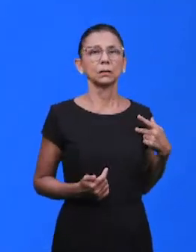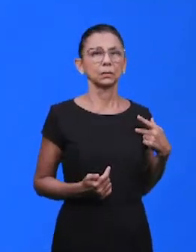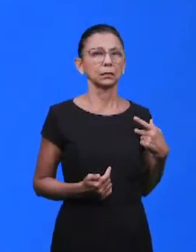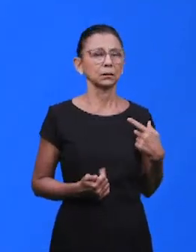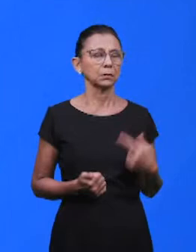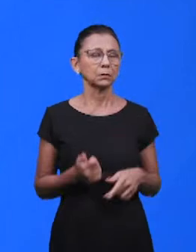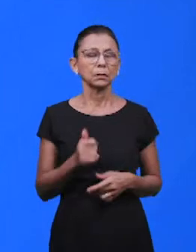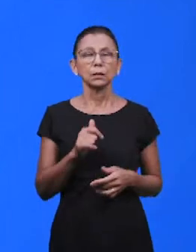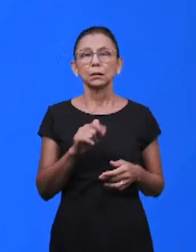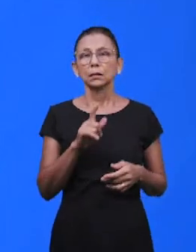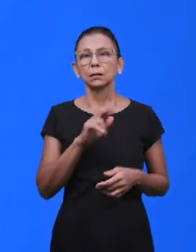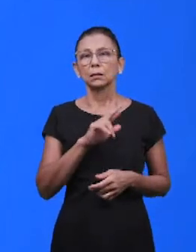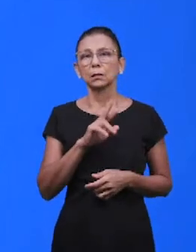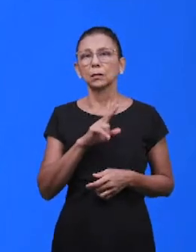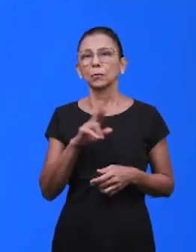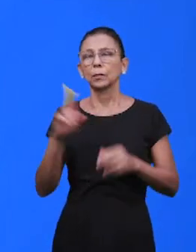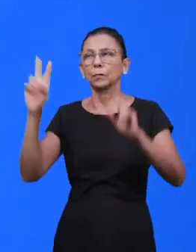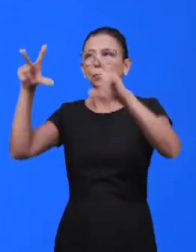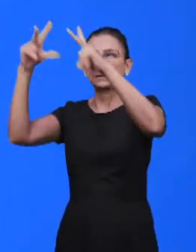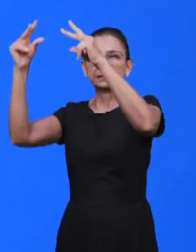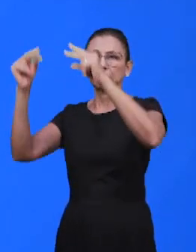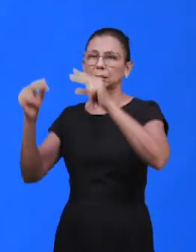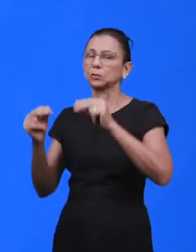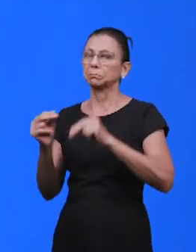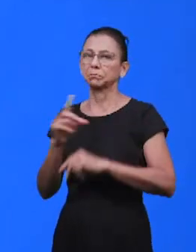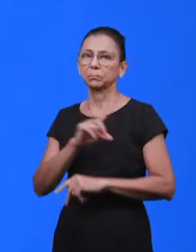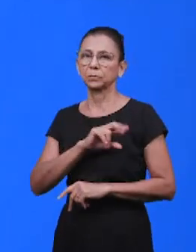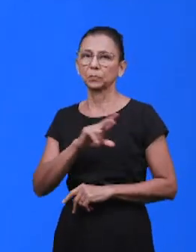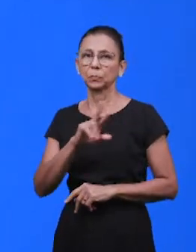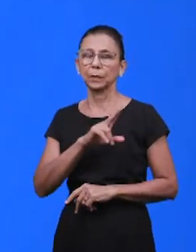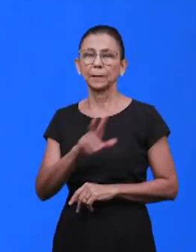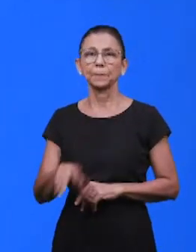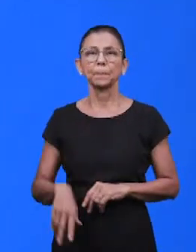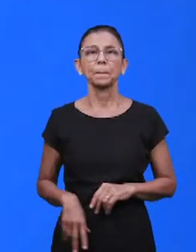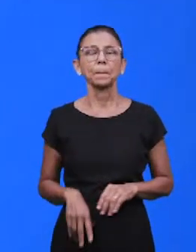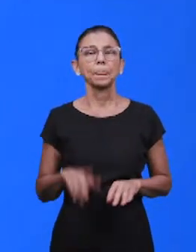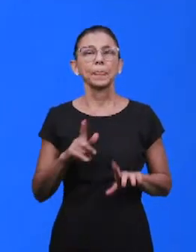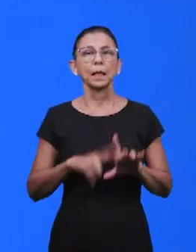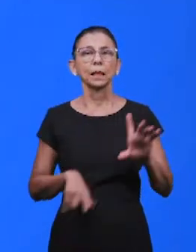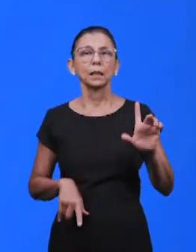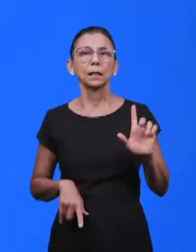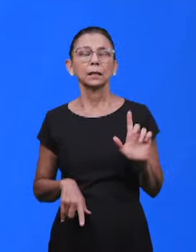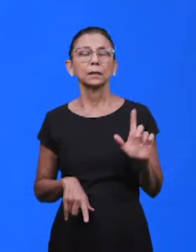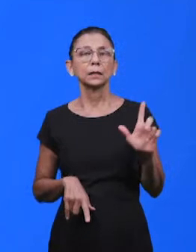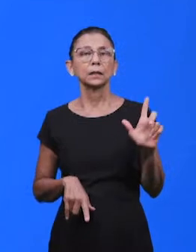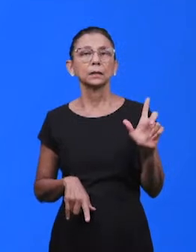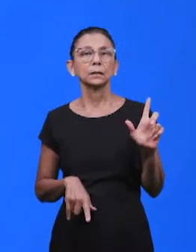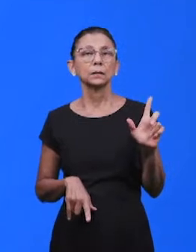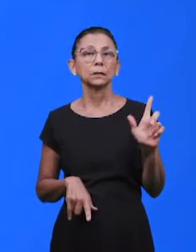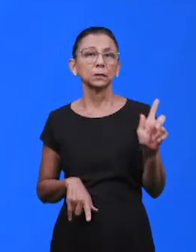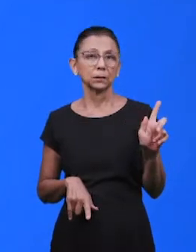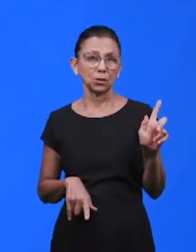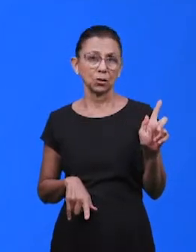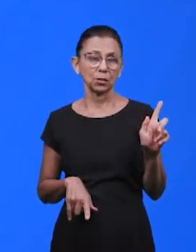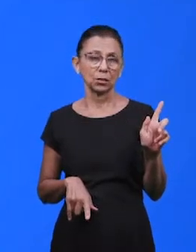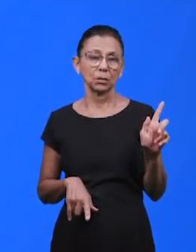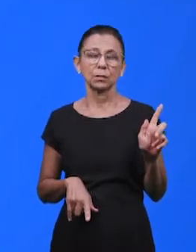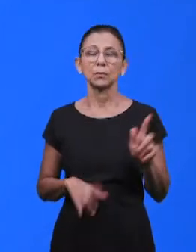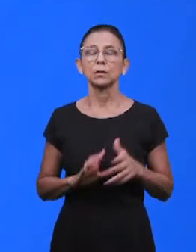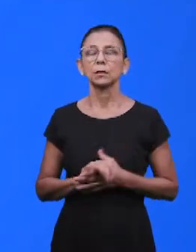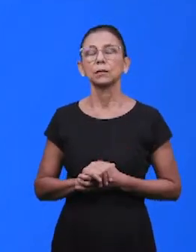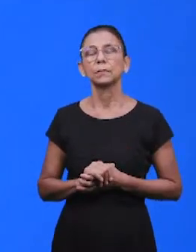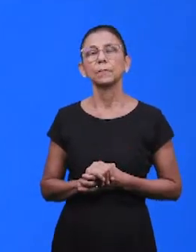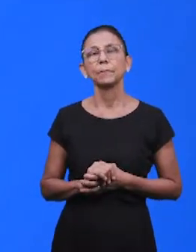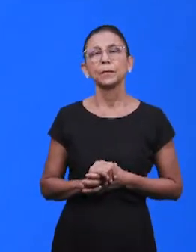é dom de Deus. Muito bem colocado. Letra G, bom comentário também da letra G. Eles hoje pregam uma